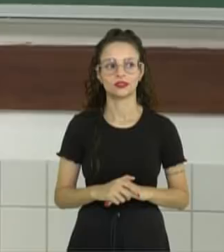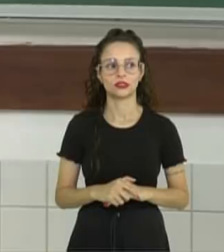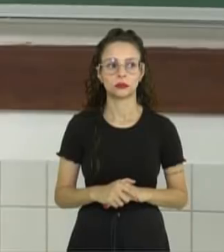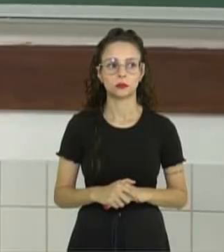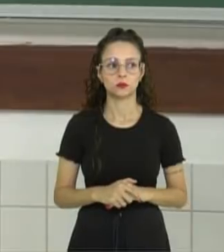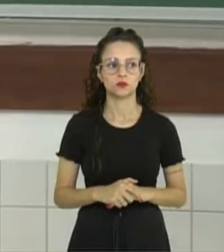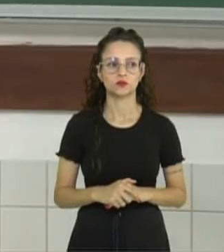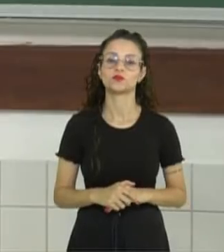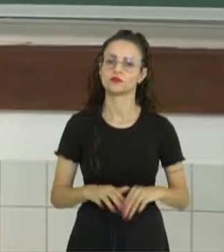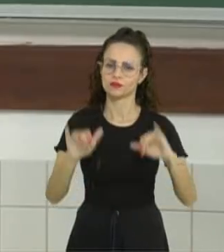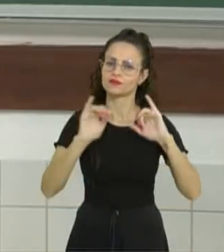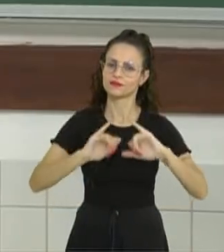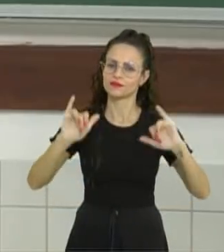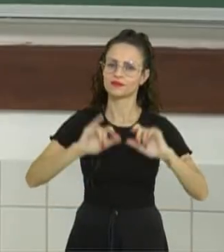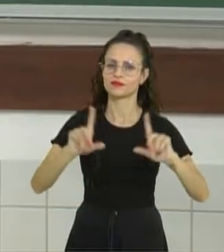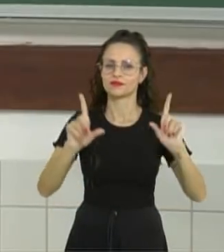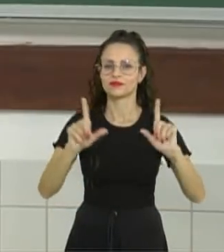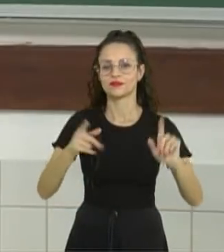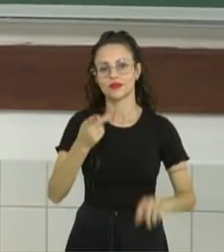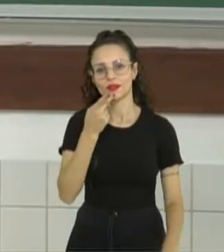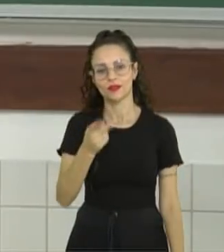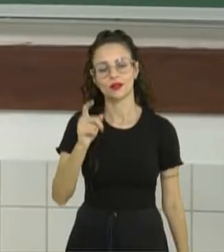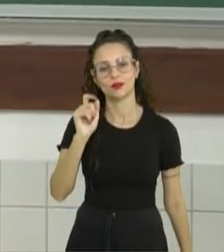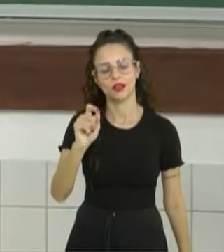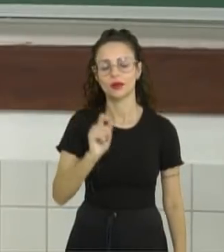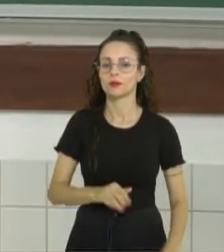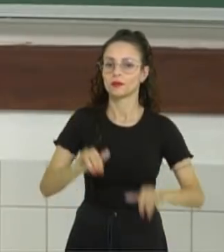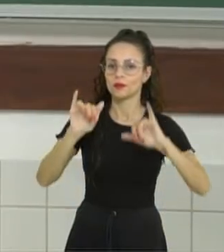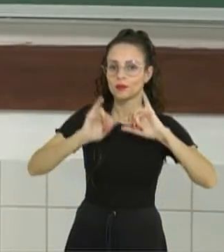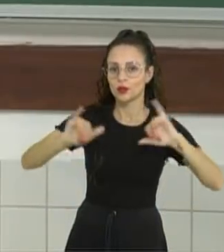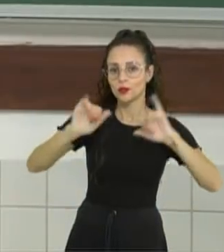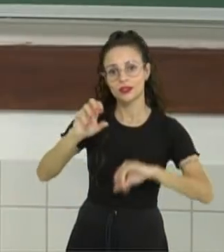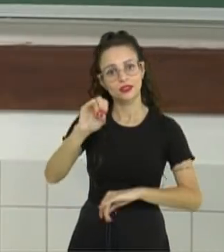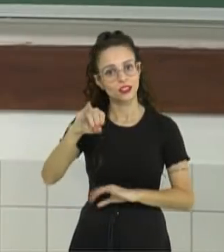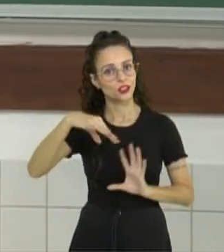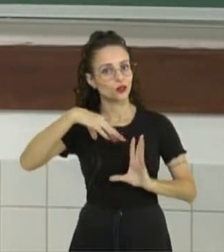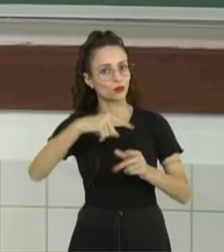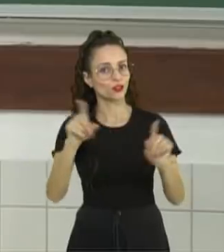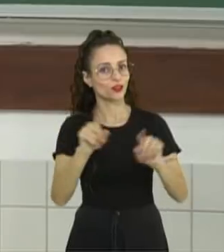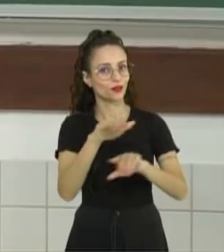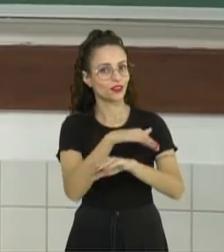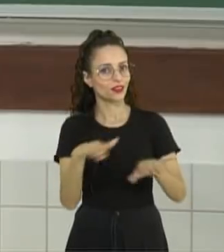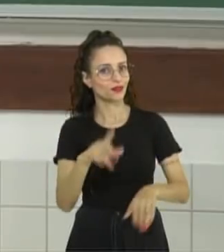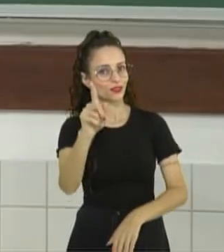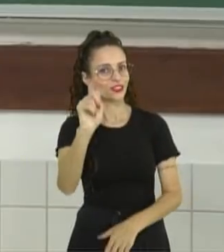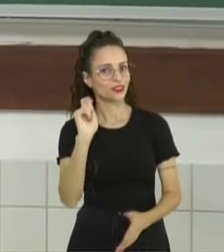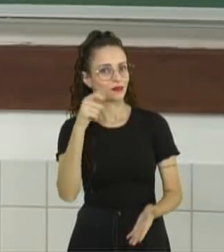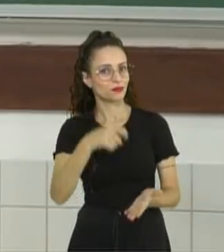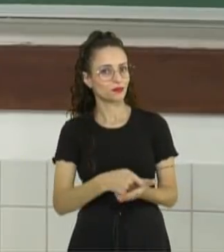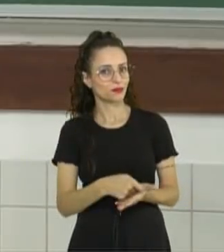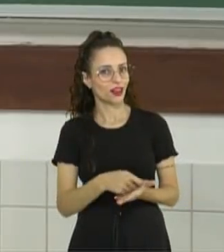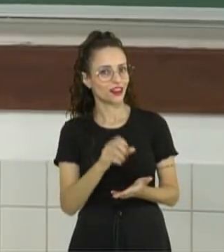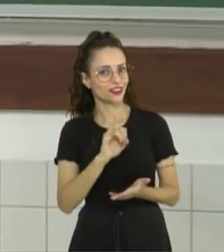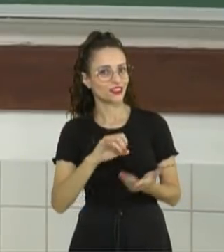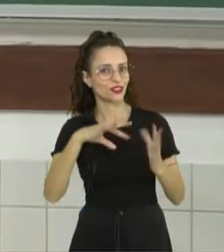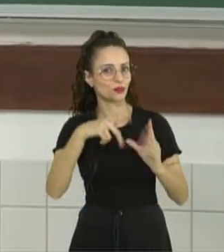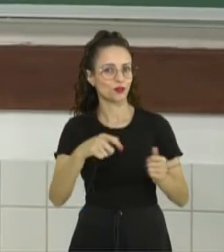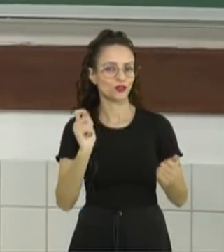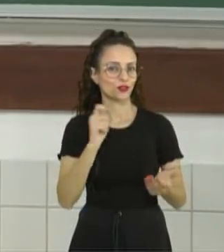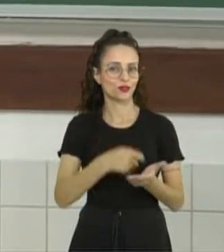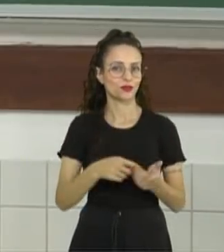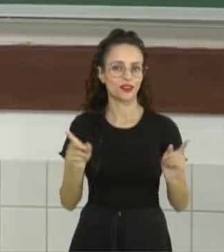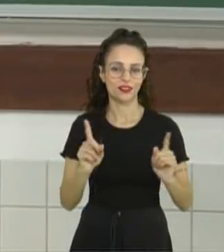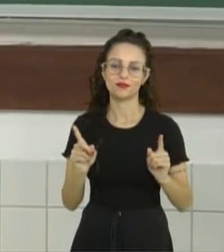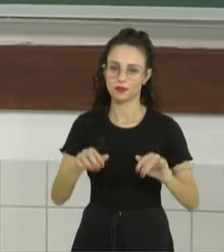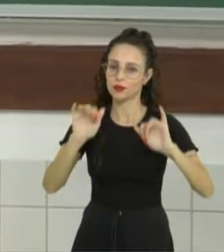teve até uns comerciais bem interessantes da época que fizeram umas propagandas do tipo, se o mundo não acabar, você pague, se o mundo acabar não precisa pagar a minha conta.